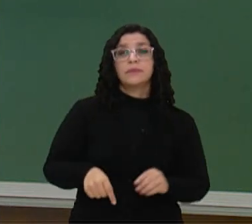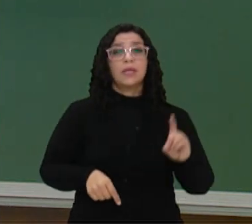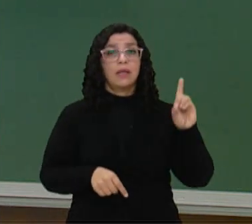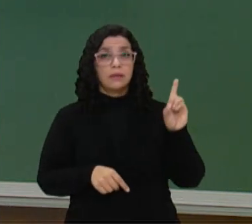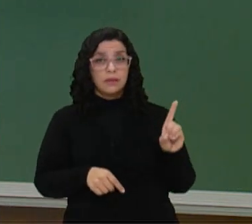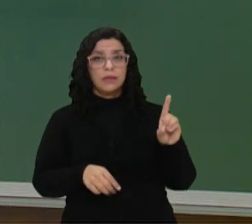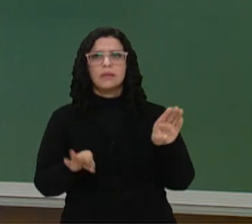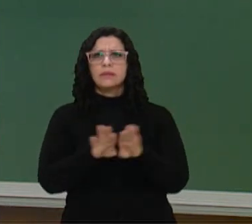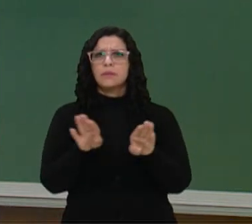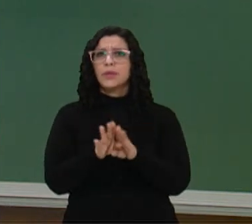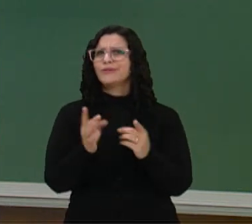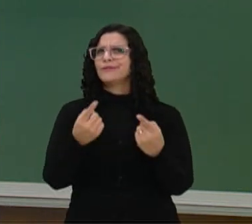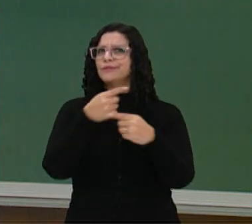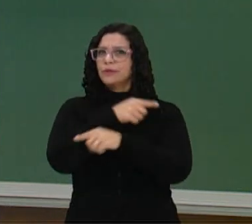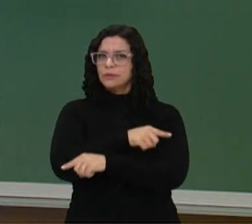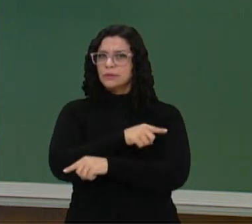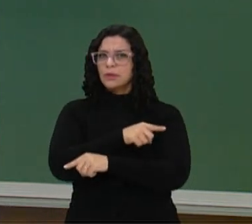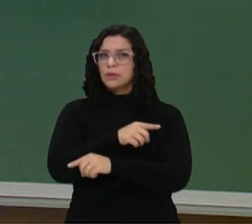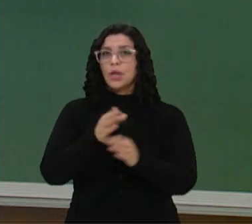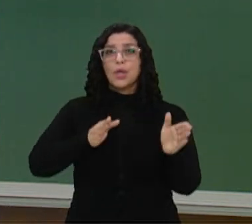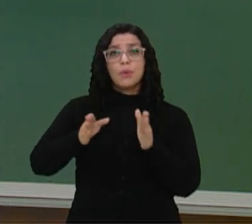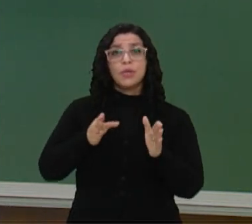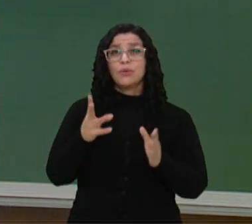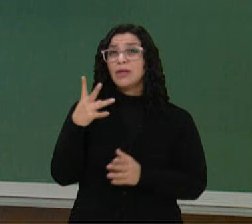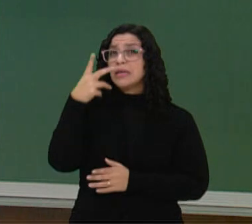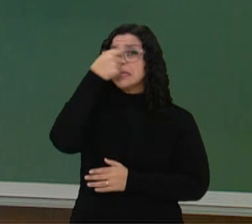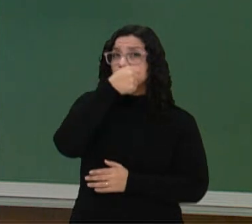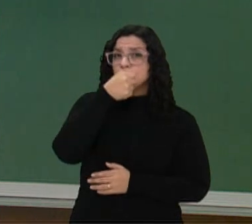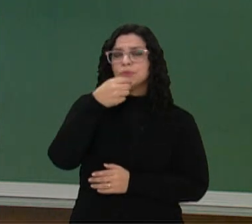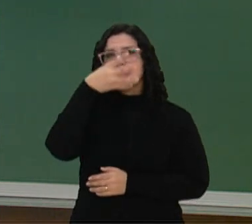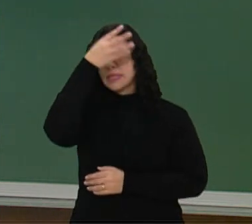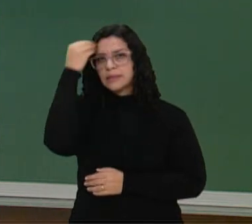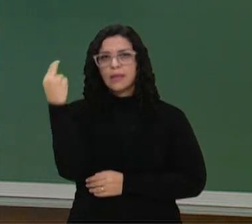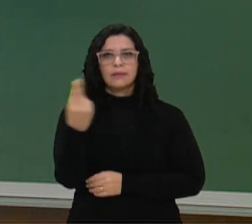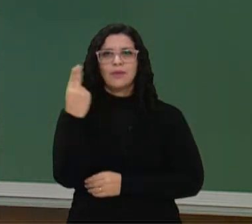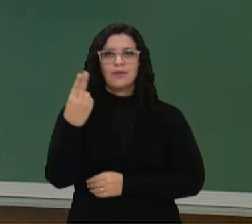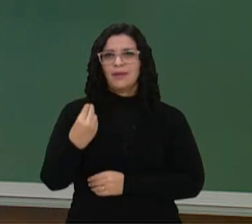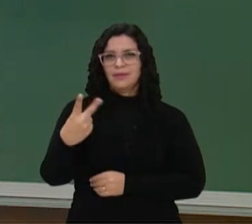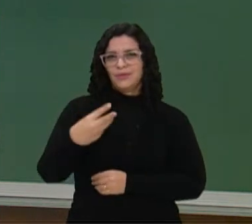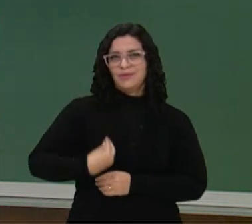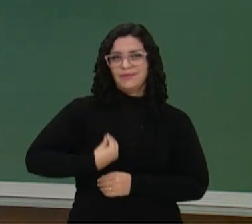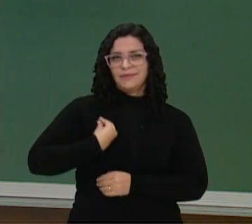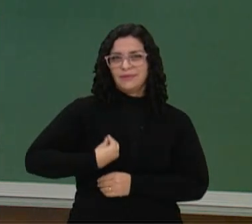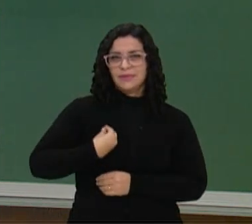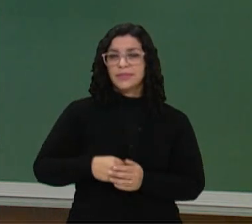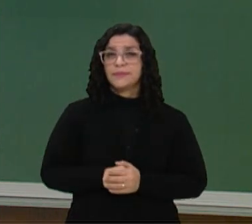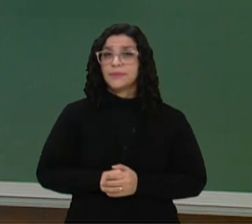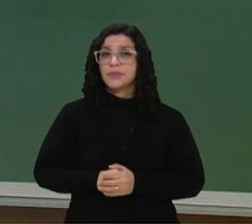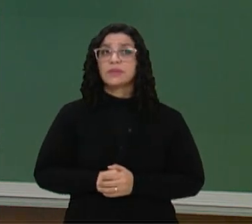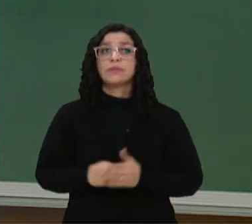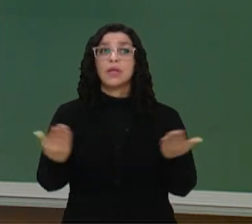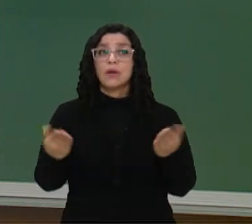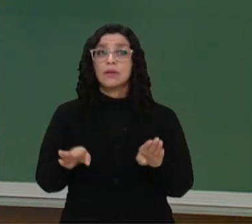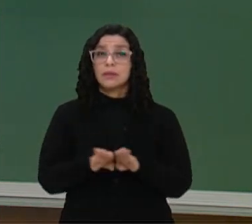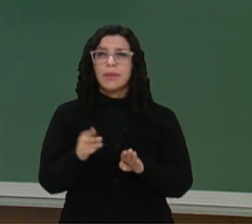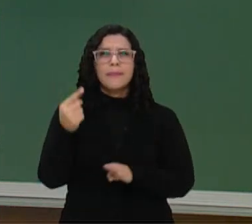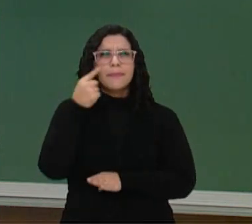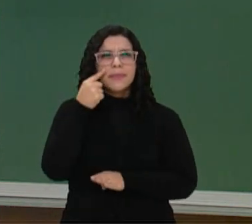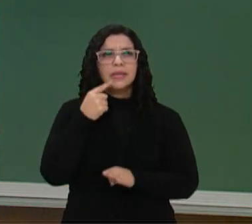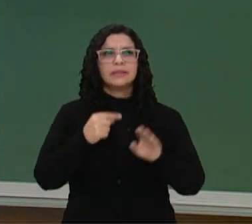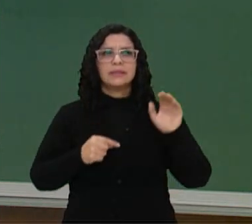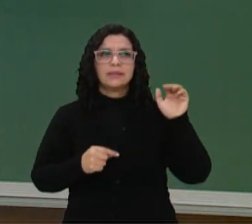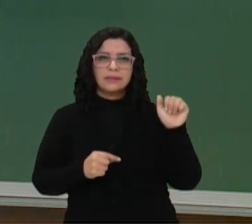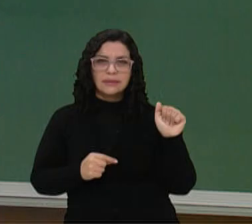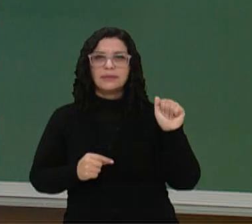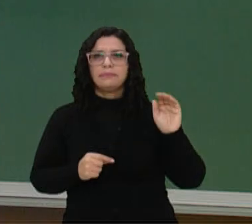D. Pelo contrário, é uma fase lindíssima e inesquecível da tua vida. Vamos lá? Pense qual